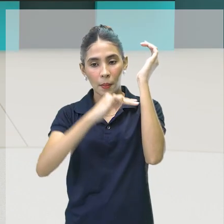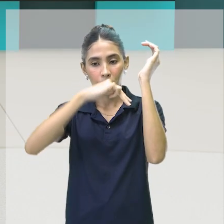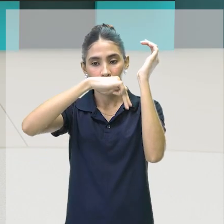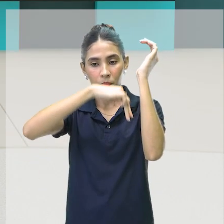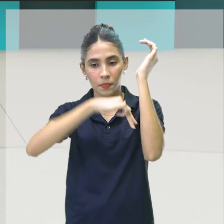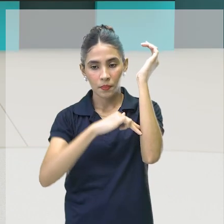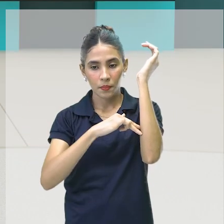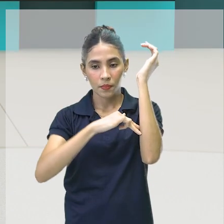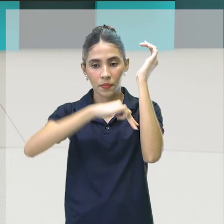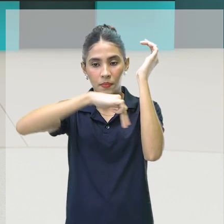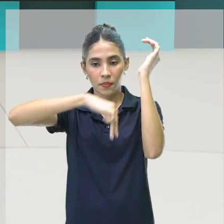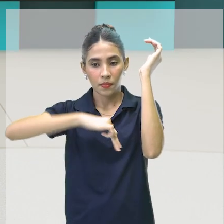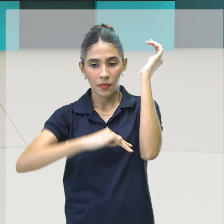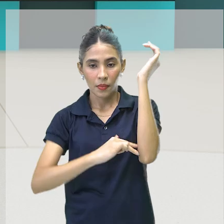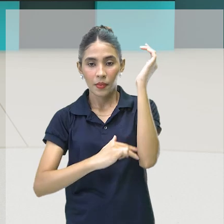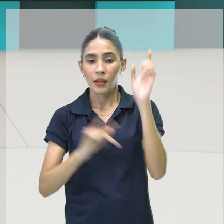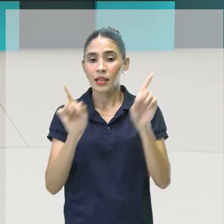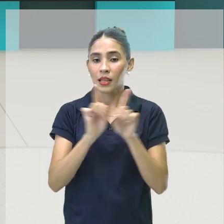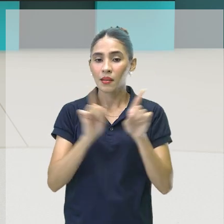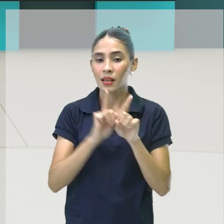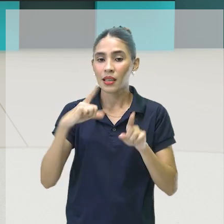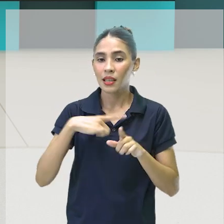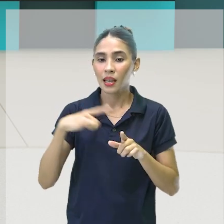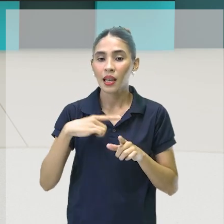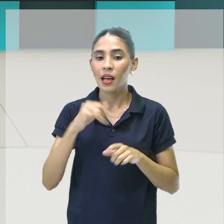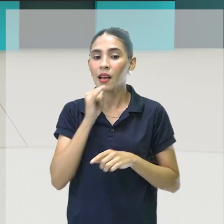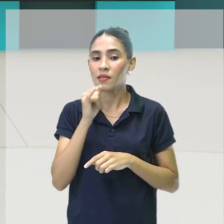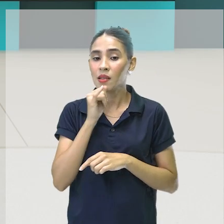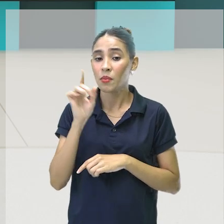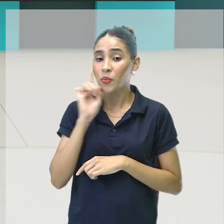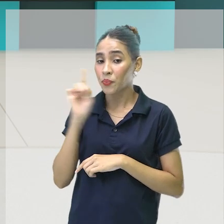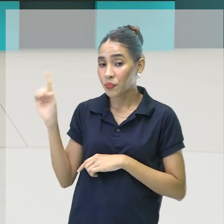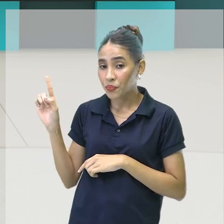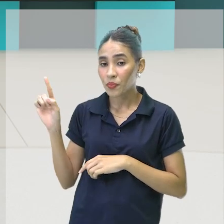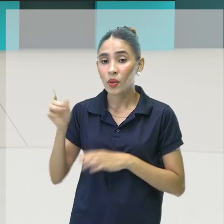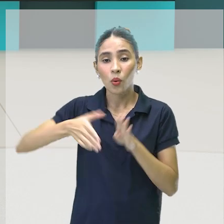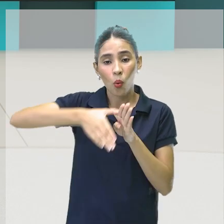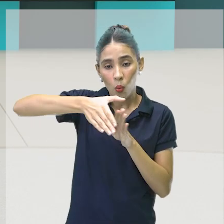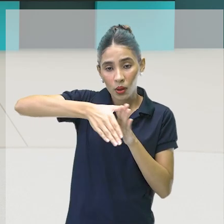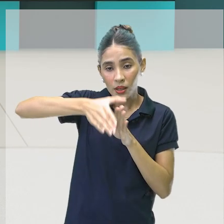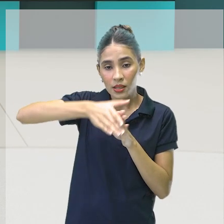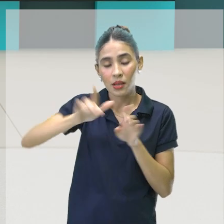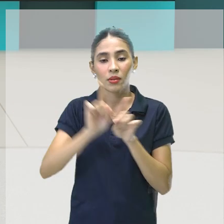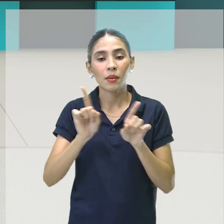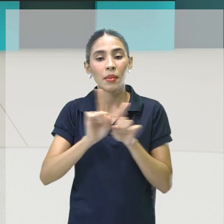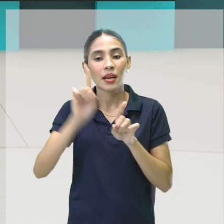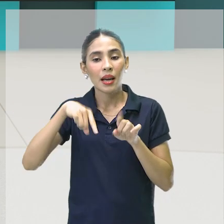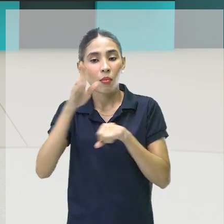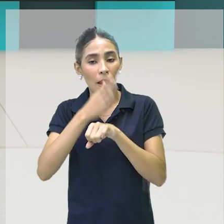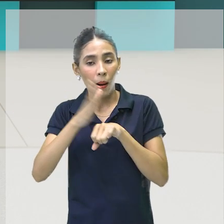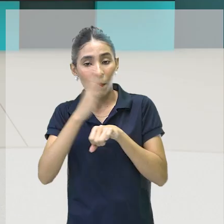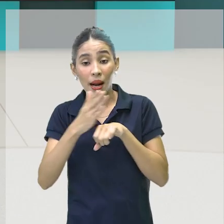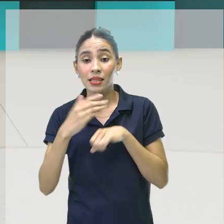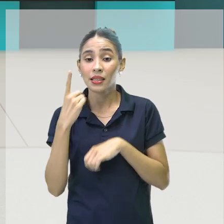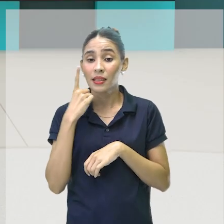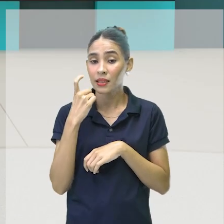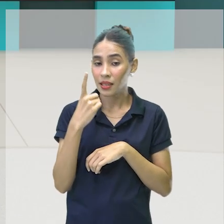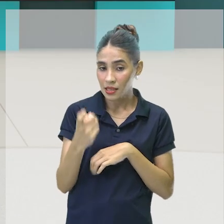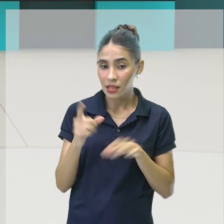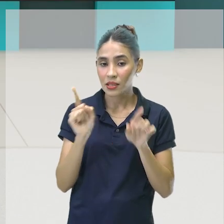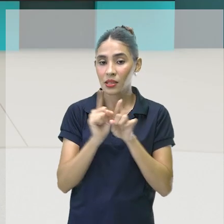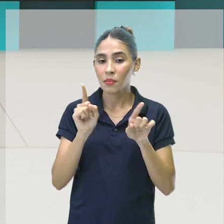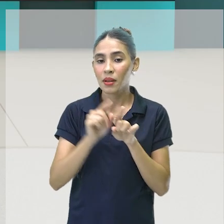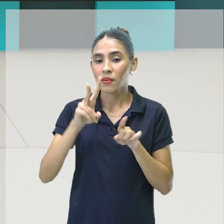livres ou em rochas. Nós temos a corrida de orientação, que também é uma prática muito interessante, que vai